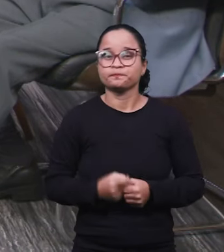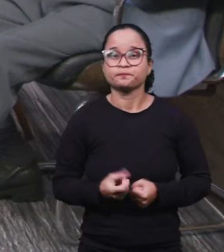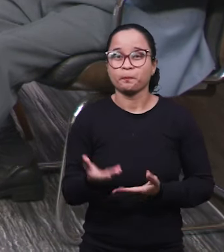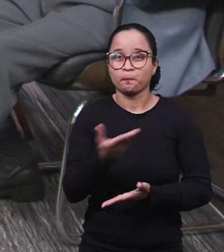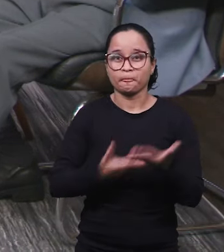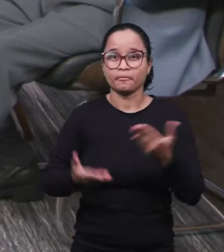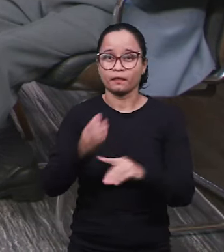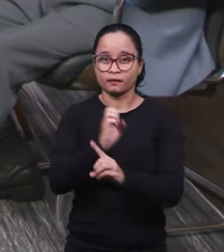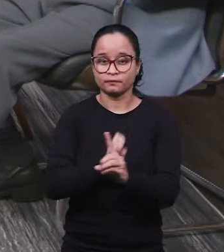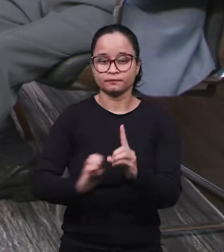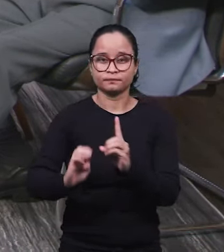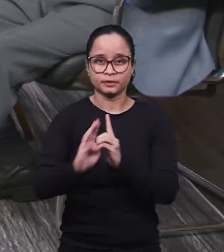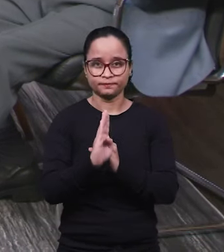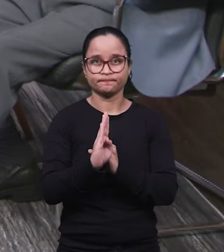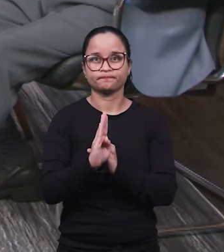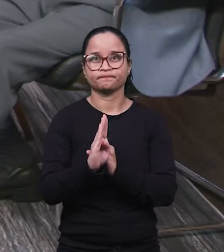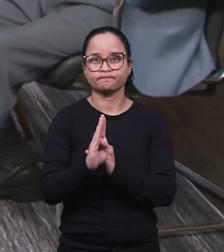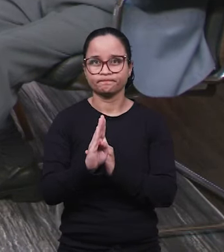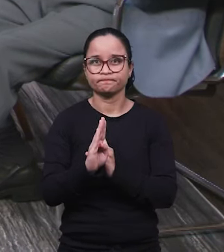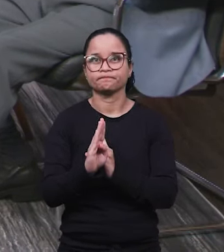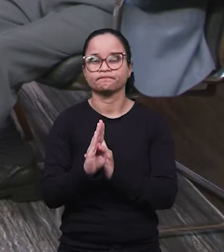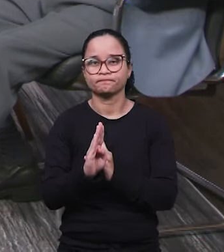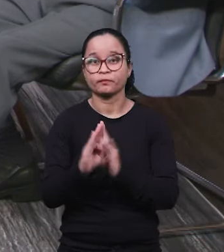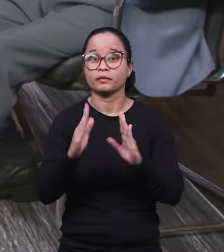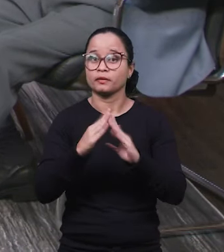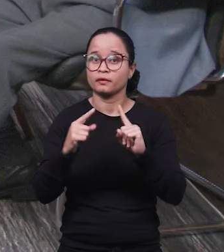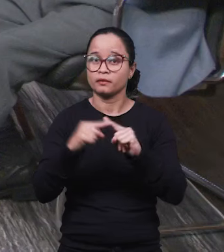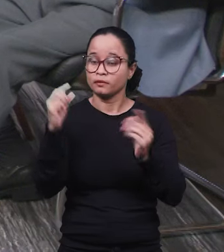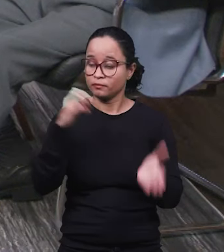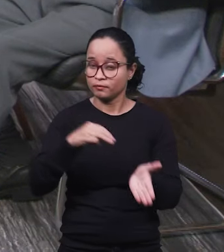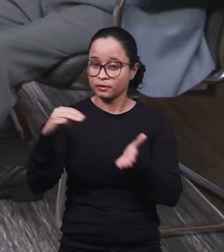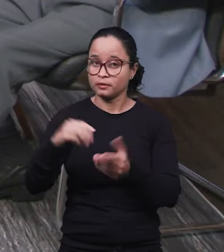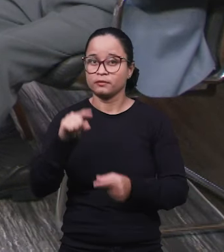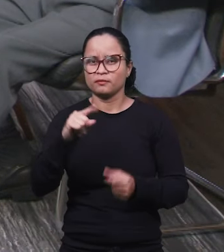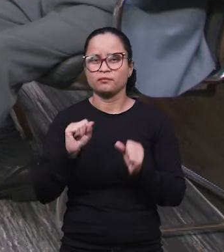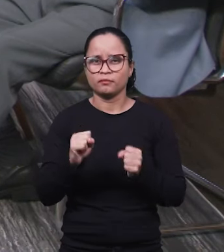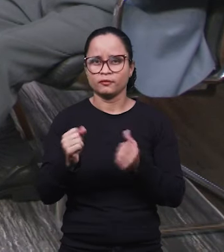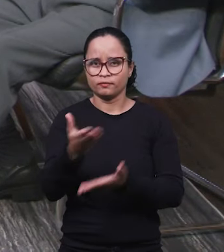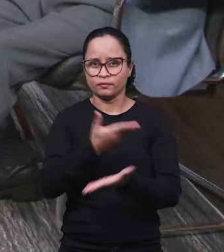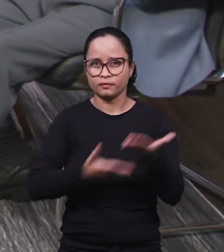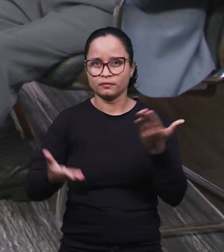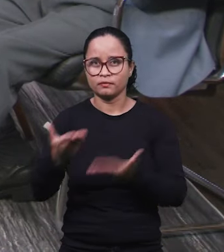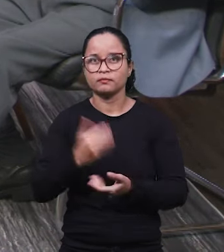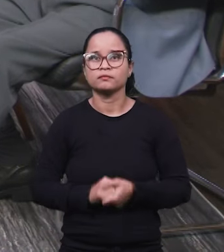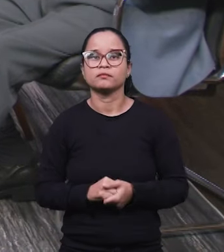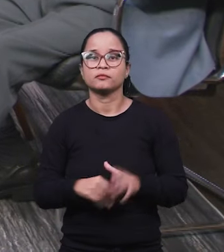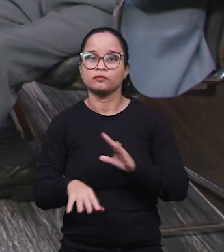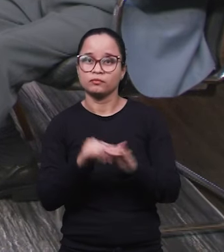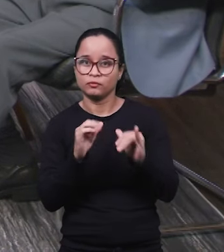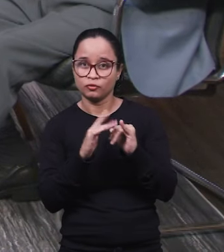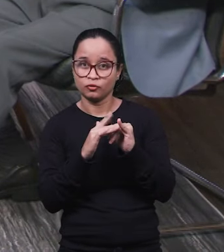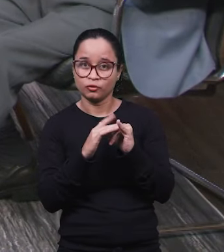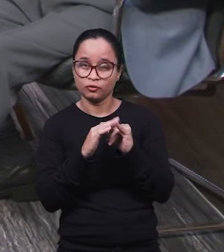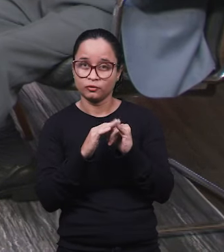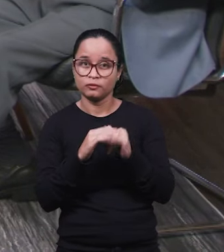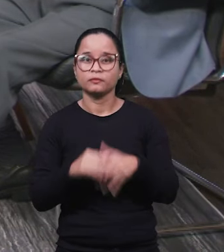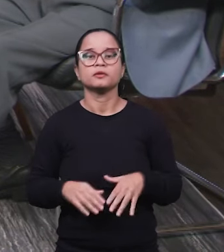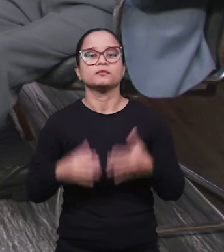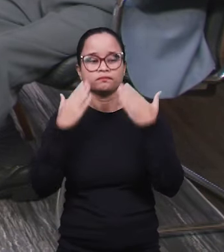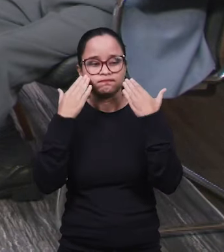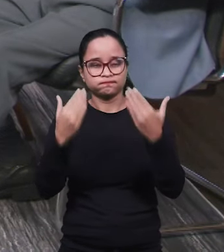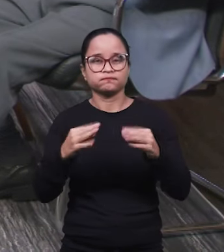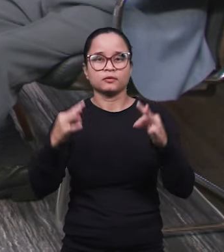você participar da nossa Escola Bíblica Dominical da Igreja Cristã Maranata. Você pode participar através de acessar o YouTube, nós apresentamos